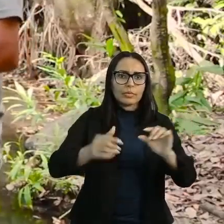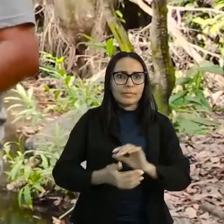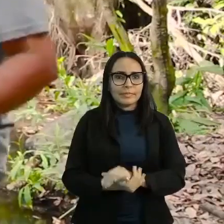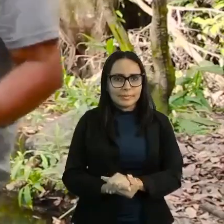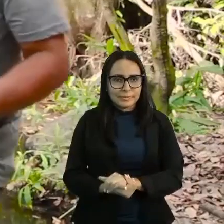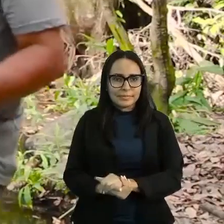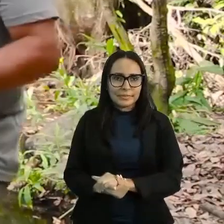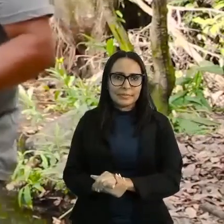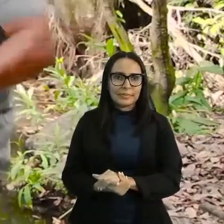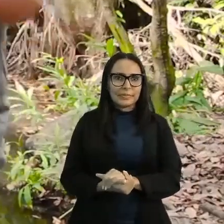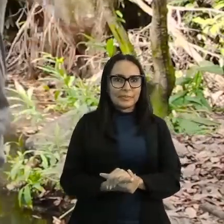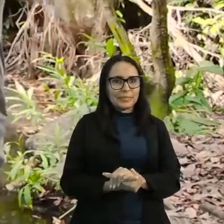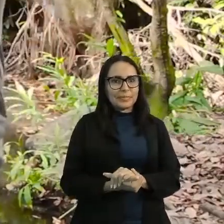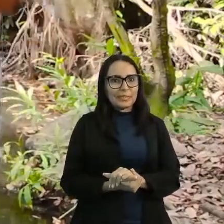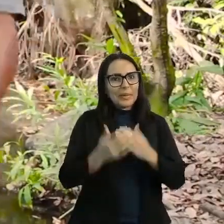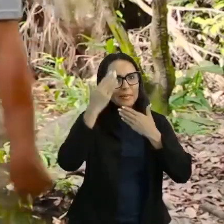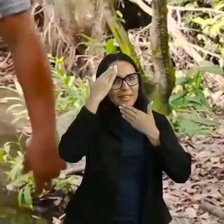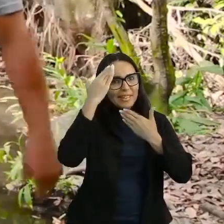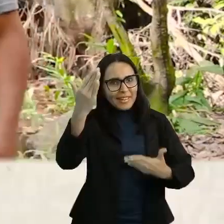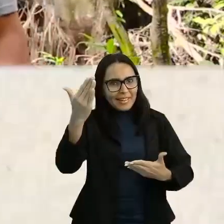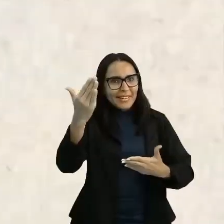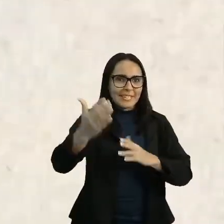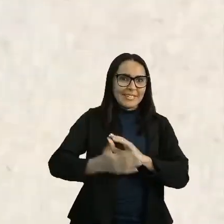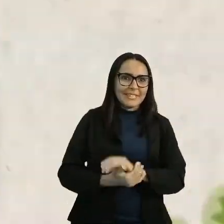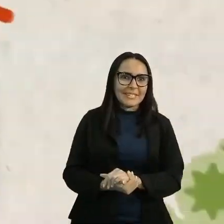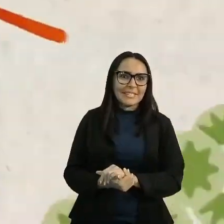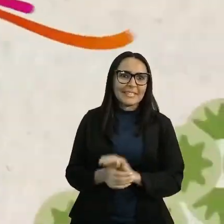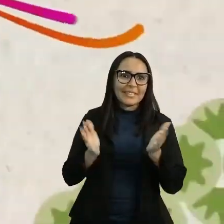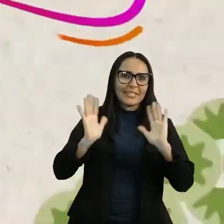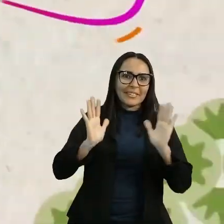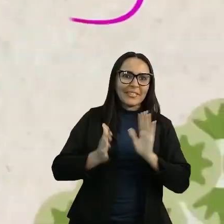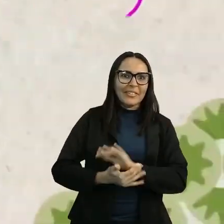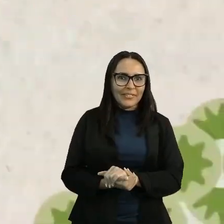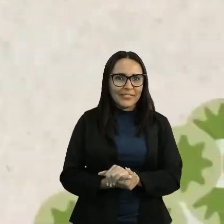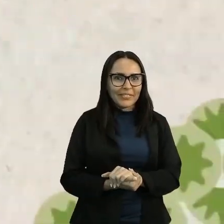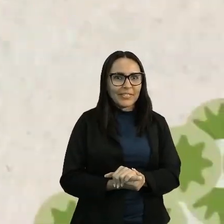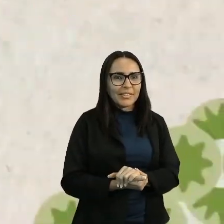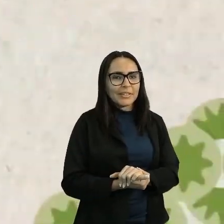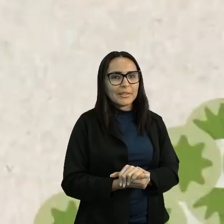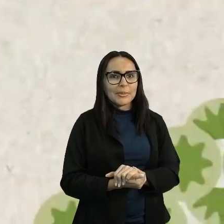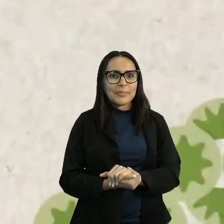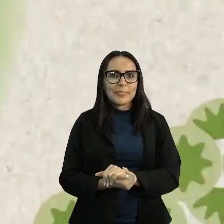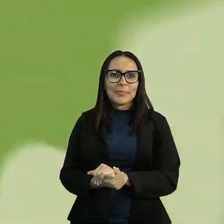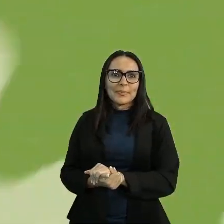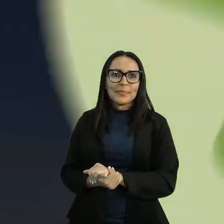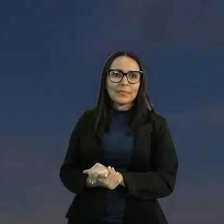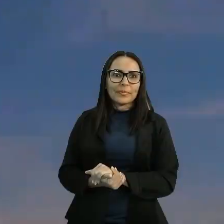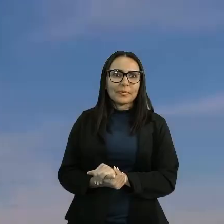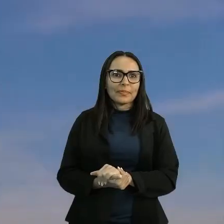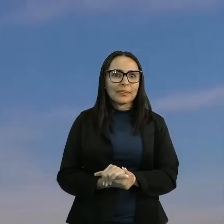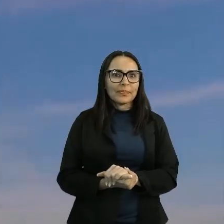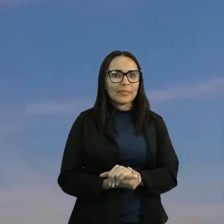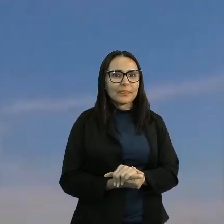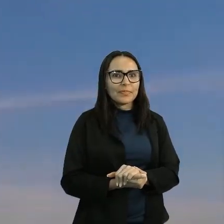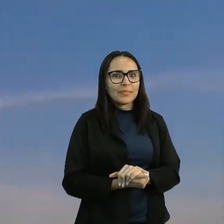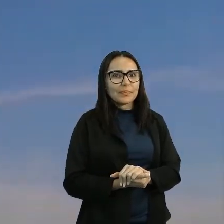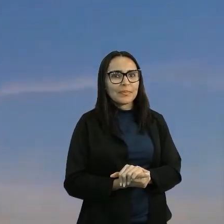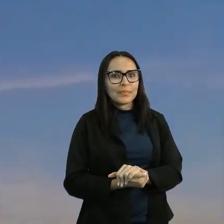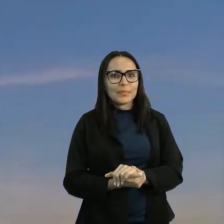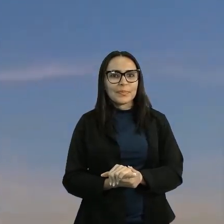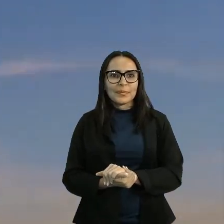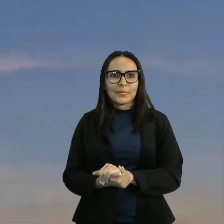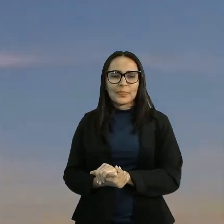porque eu fiquei com medo de entrar muito mais, né? Eu não tinha a menor ideia de que isso aqui era um paraíso, mas você quando vem na estrada, você também tem uma dificuldade